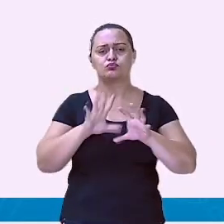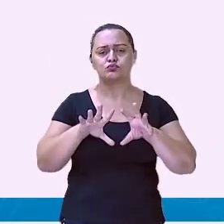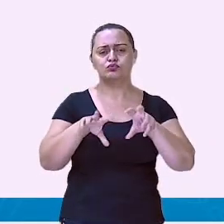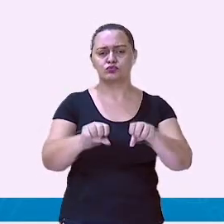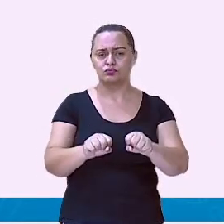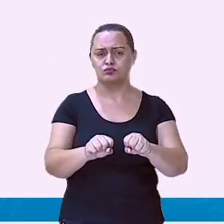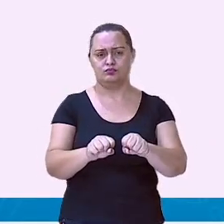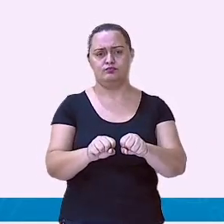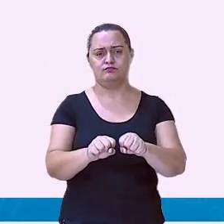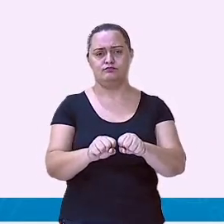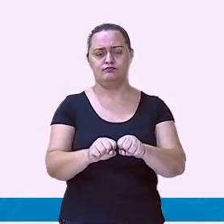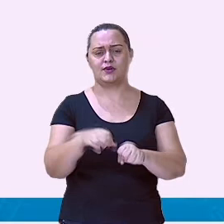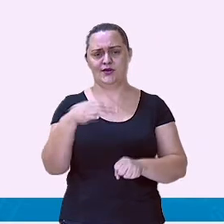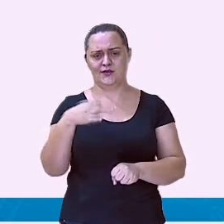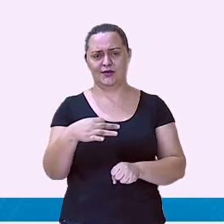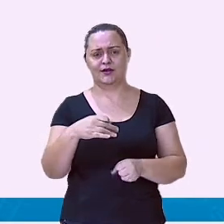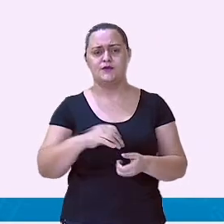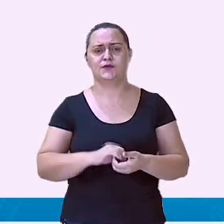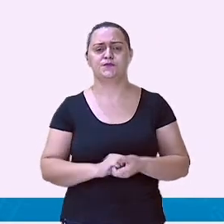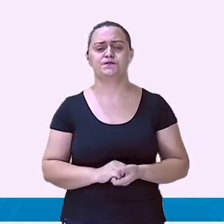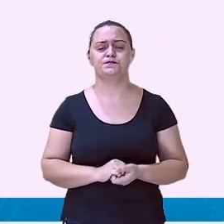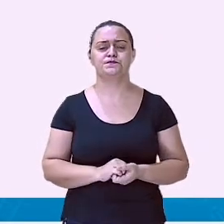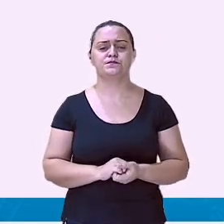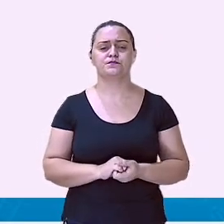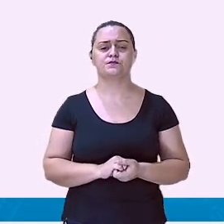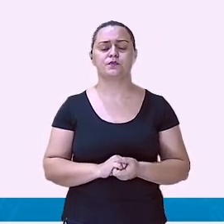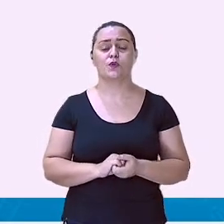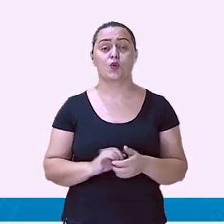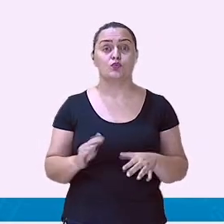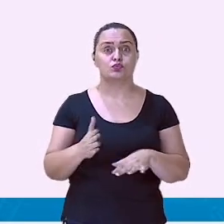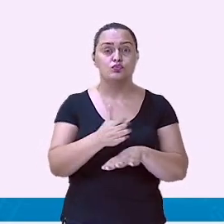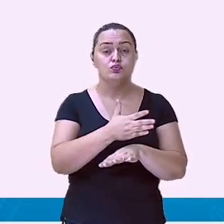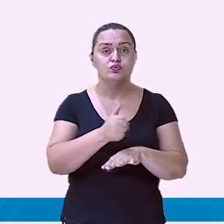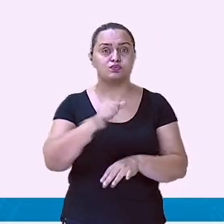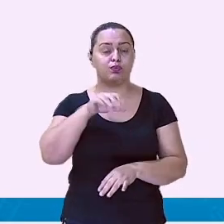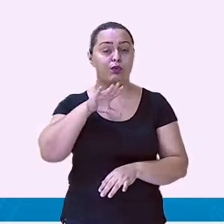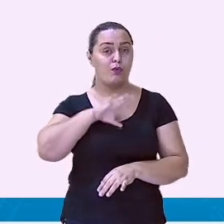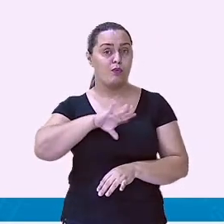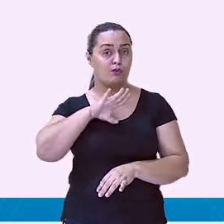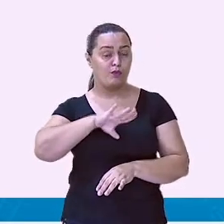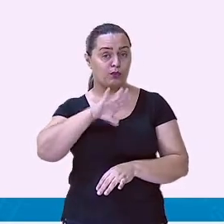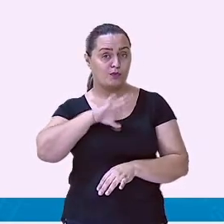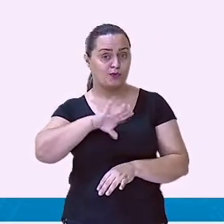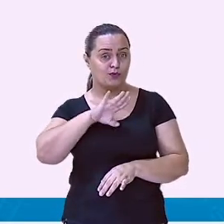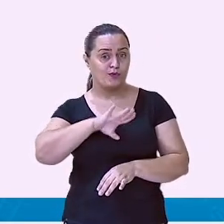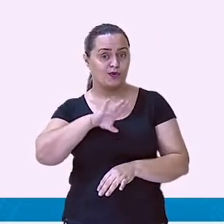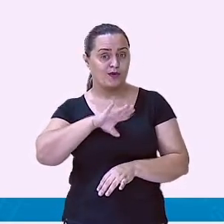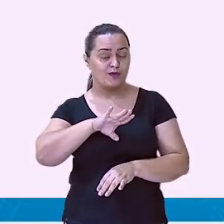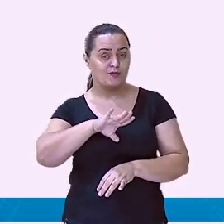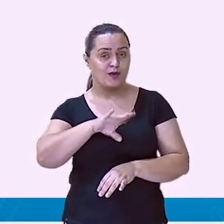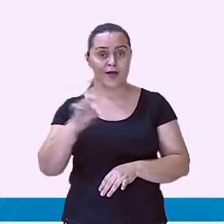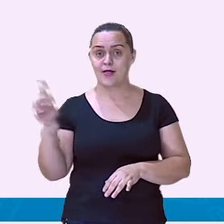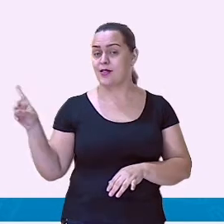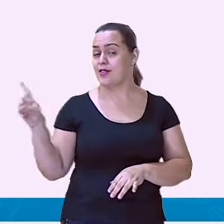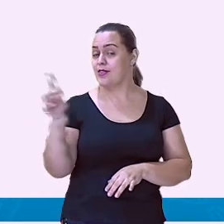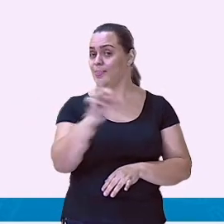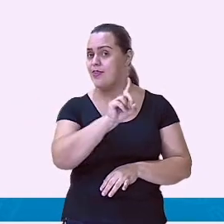terras sul-americanas, os colonos portugueses não encontraram metais